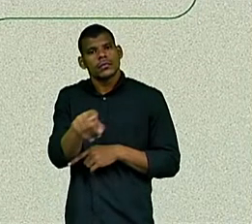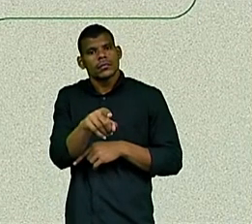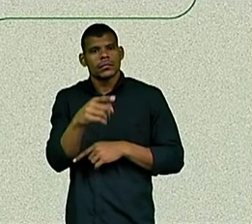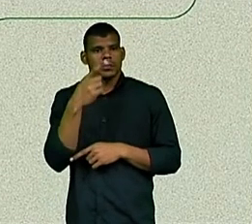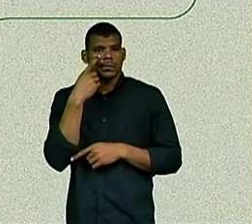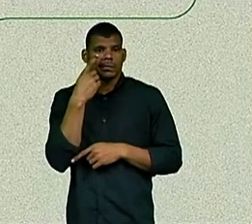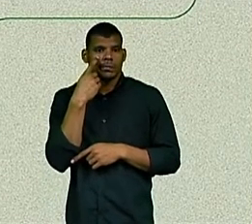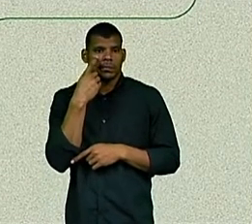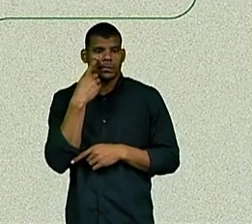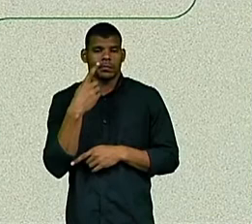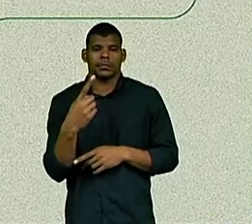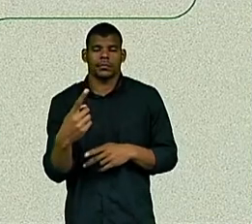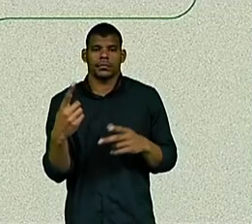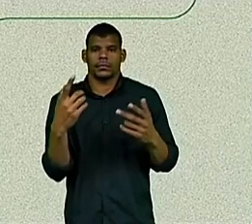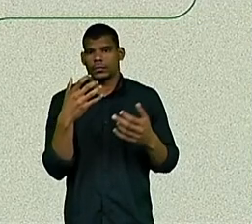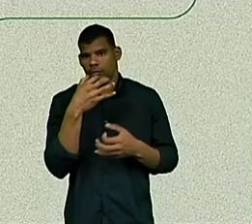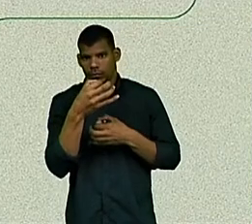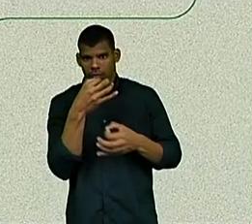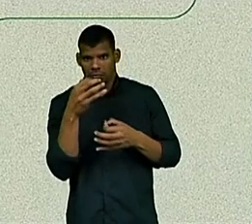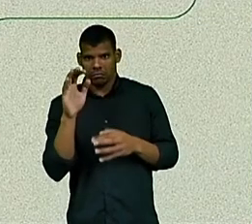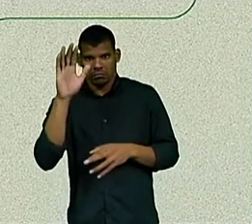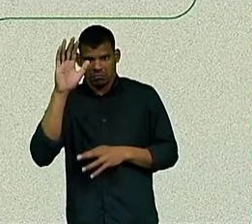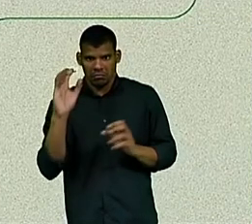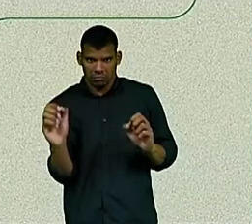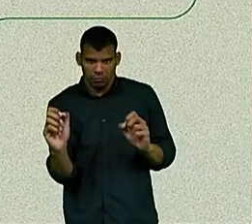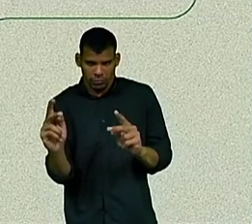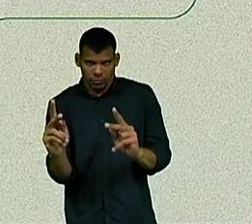manifestações à parte